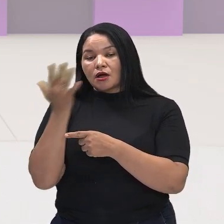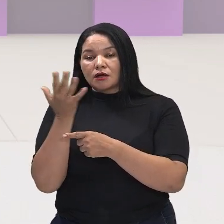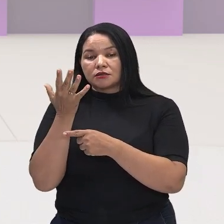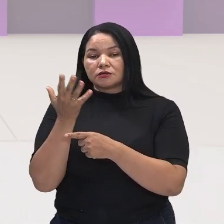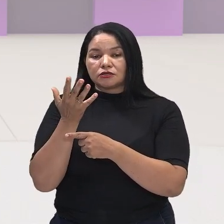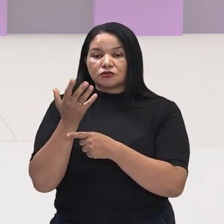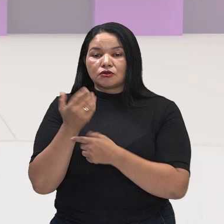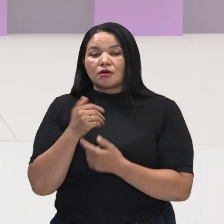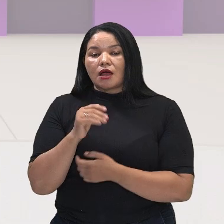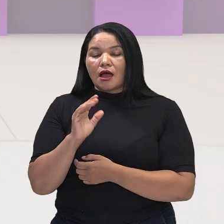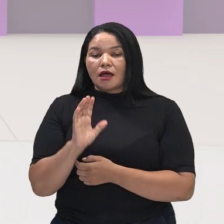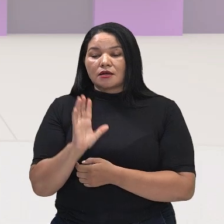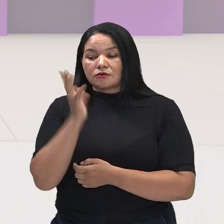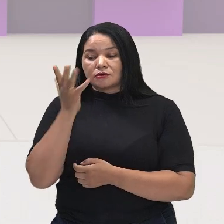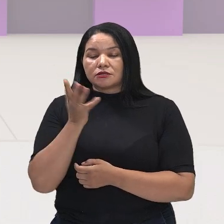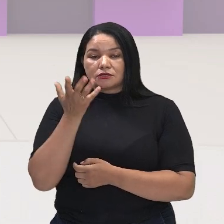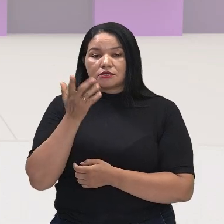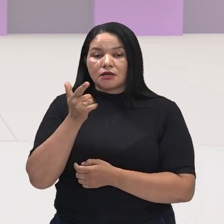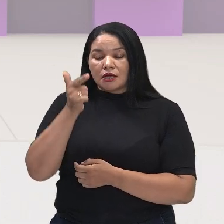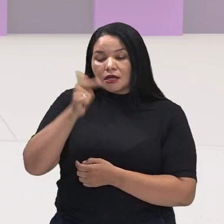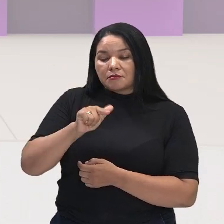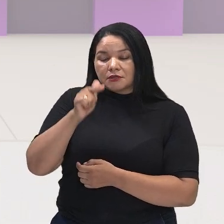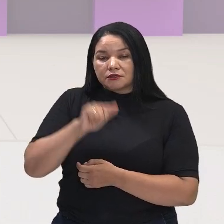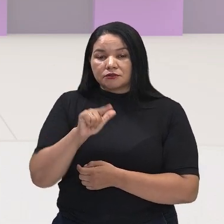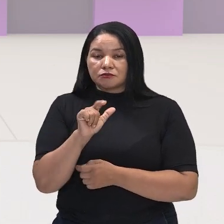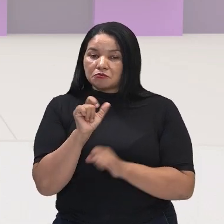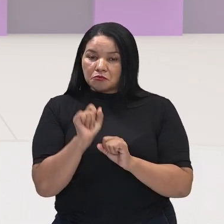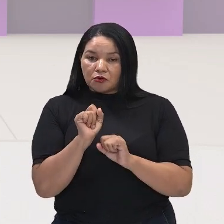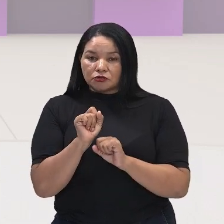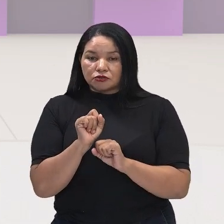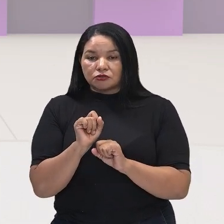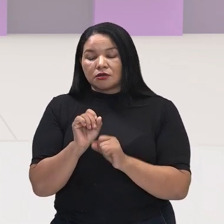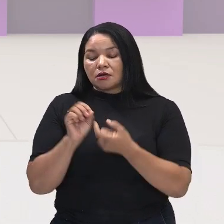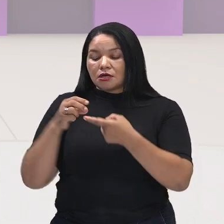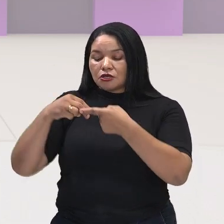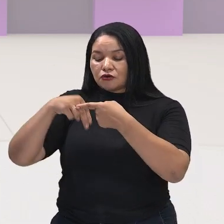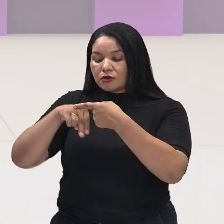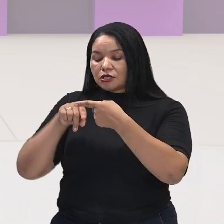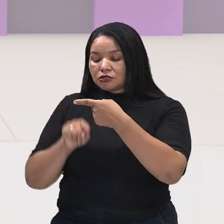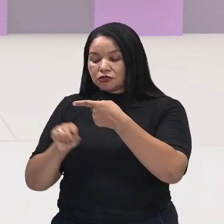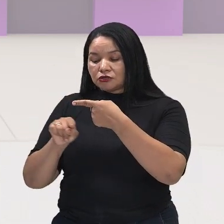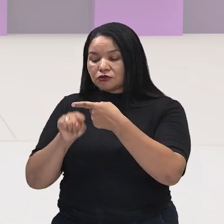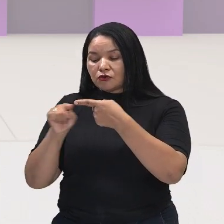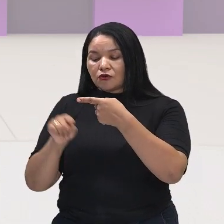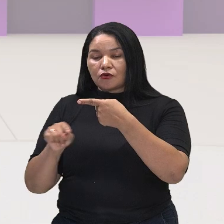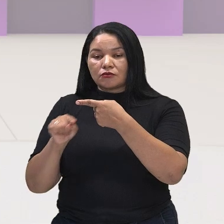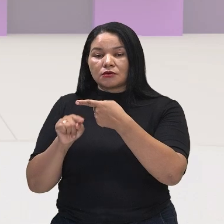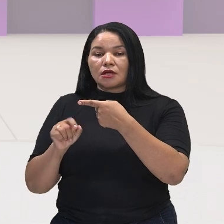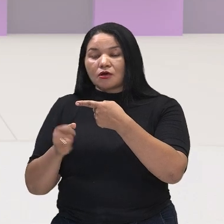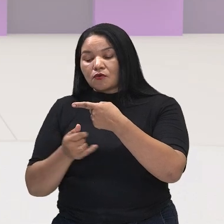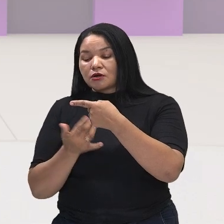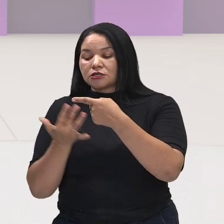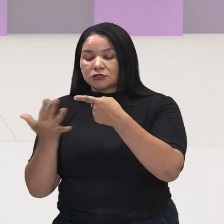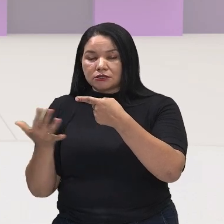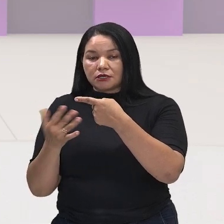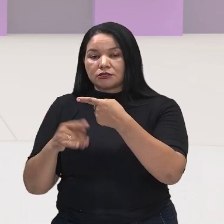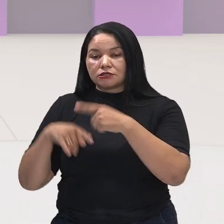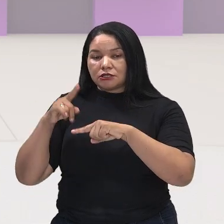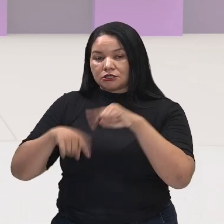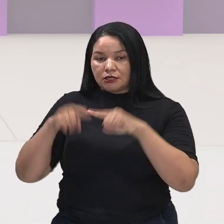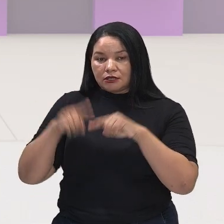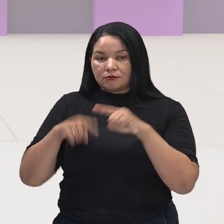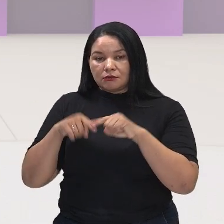o evento pode acontecer. E o N ômega é a quantidade de elementos que você tem no espaço